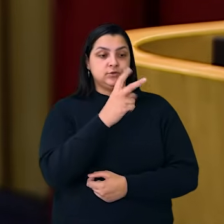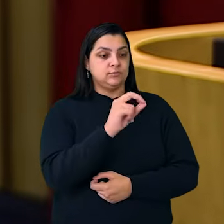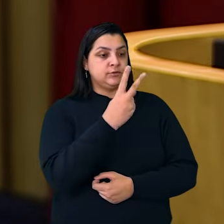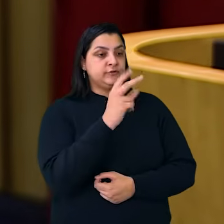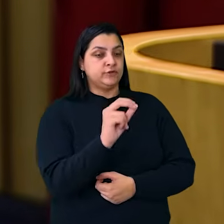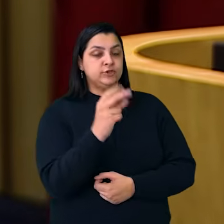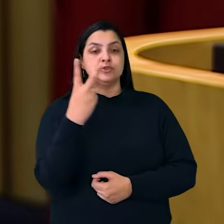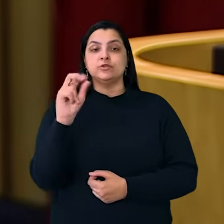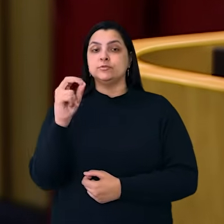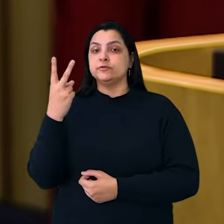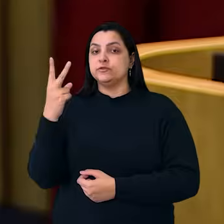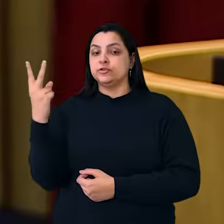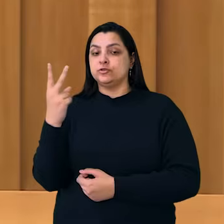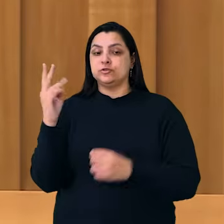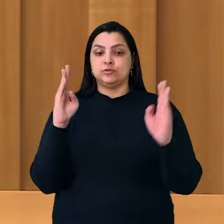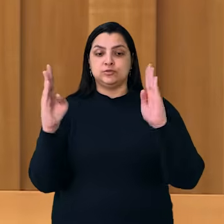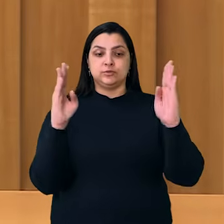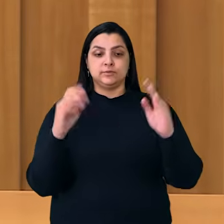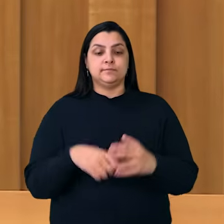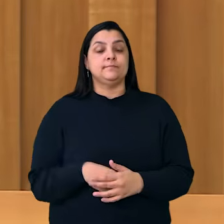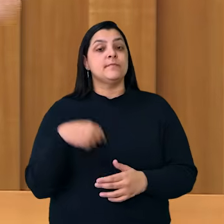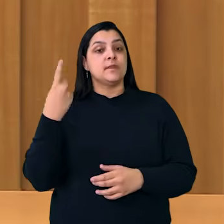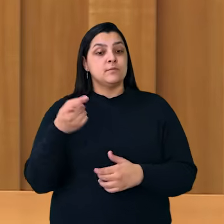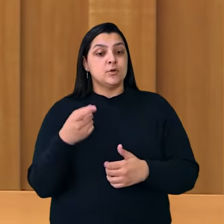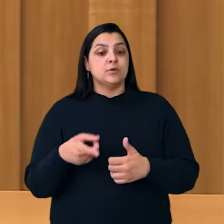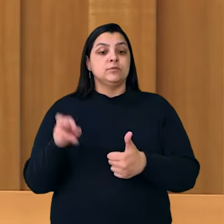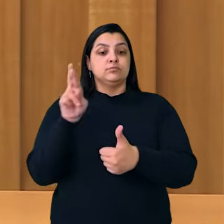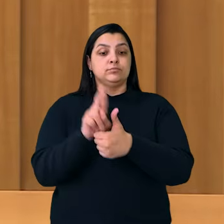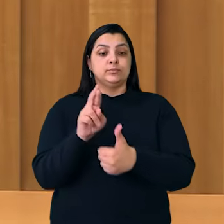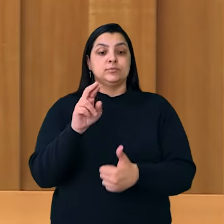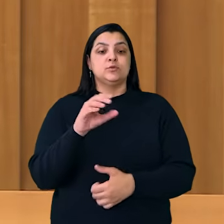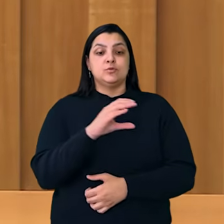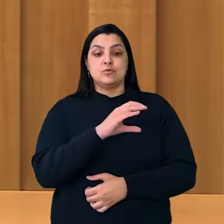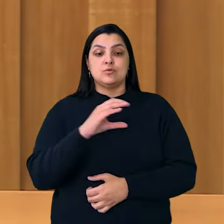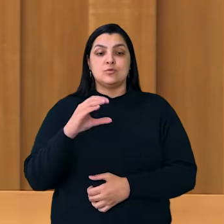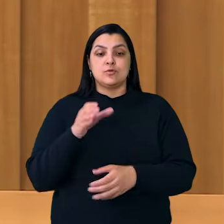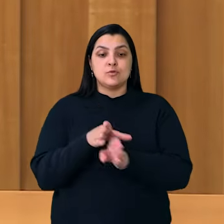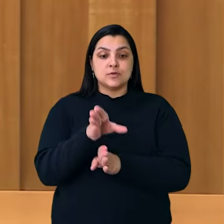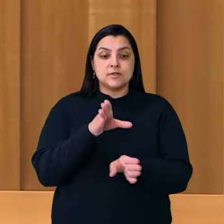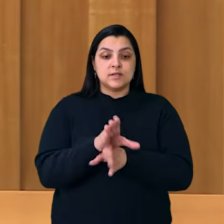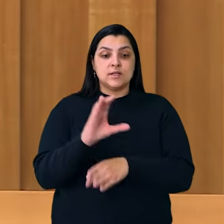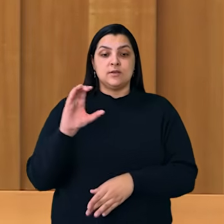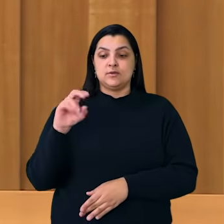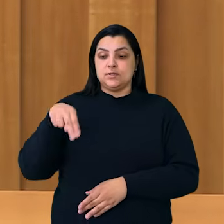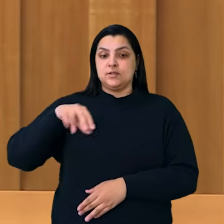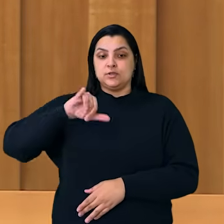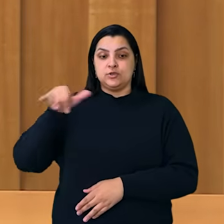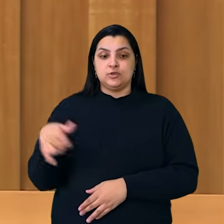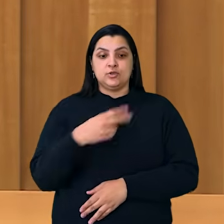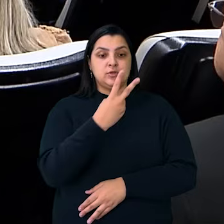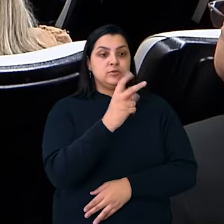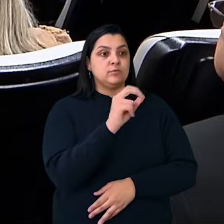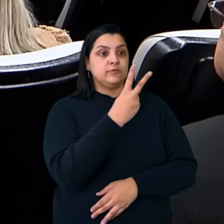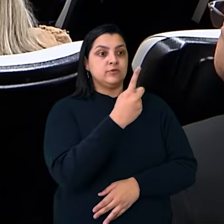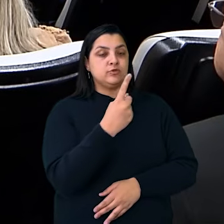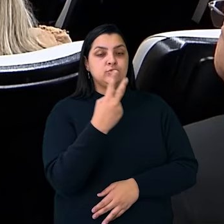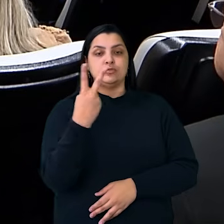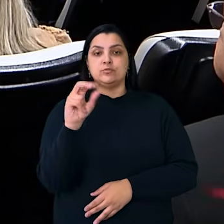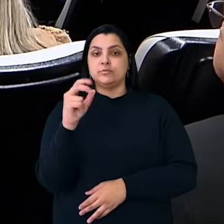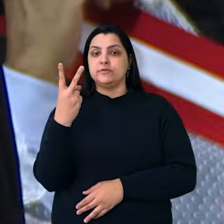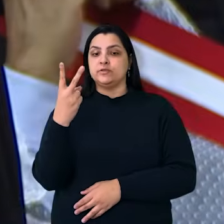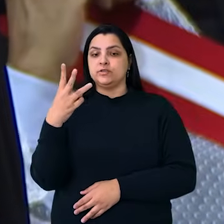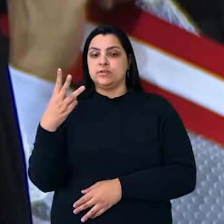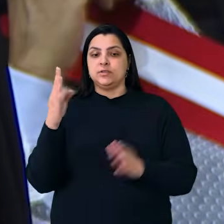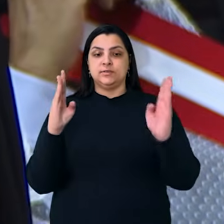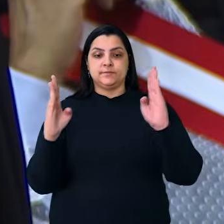biênio 2020-2022 e representou o tribunal no Conselho Nacional de Justiça de 2021 a